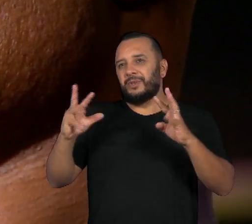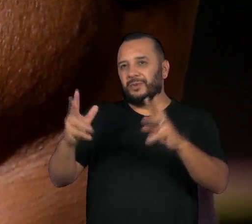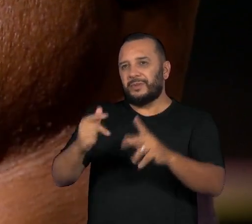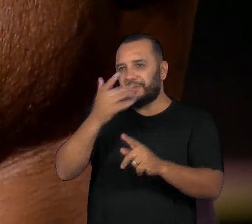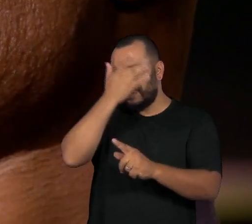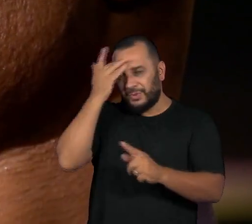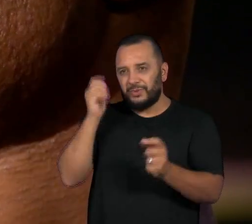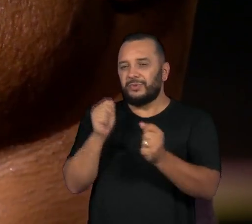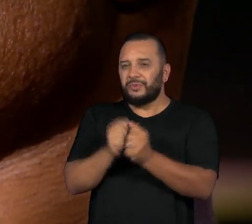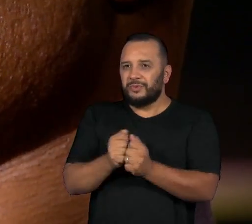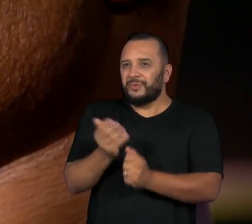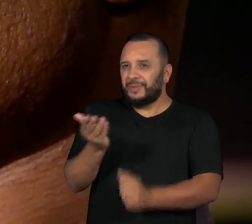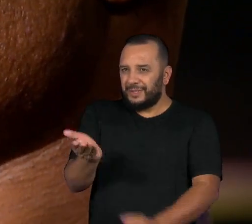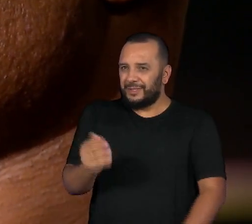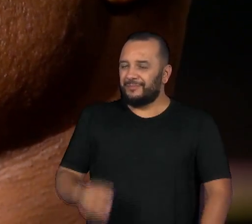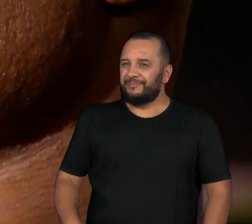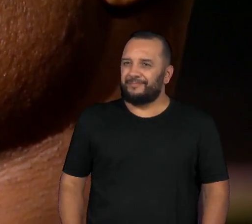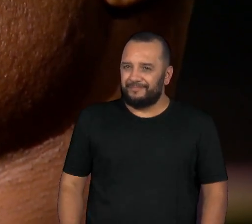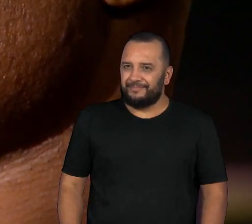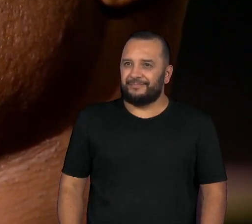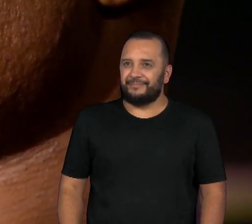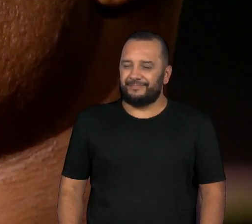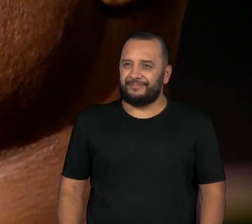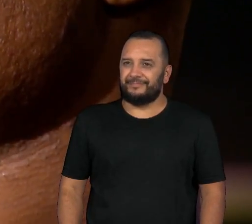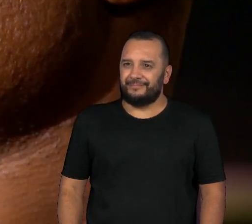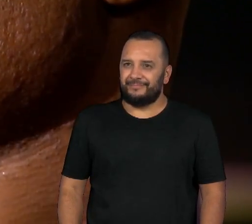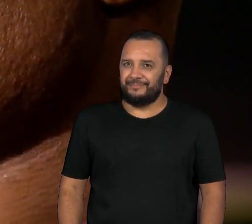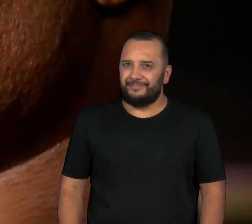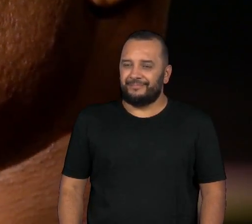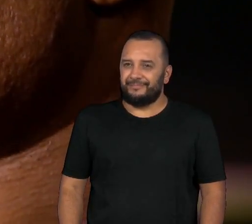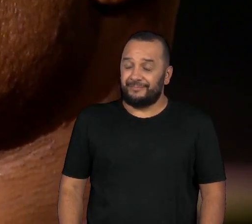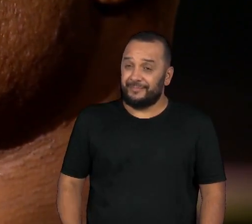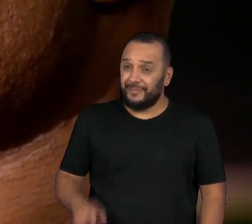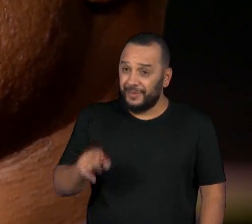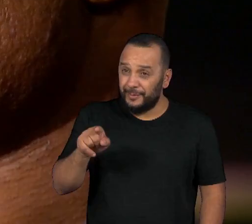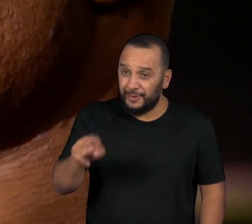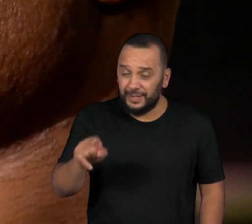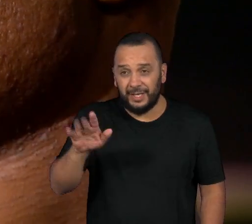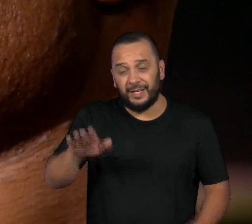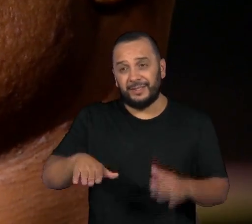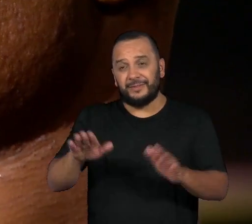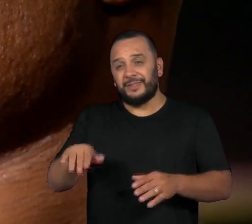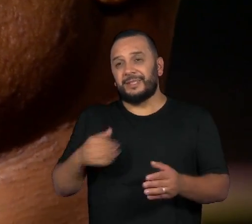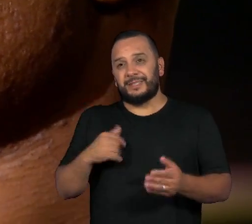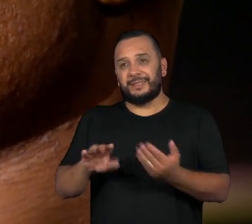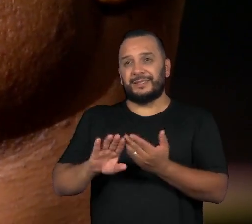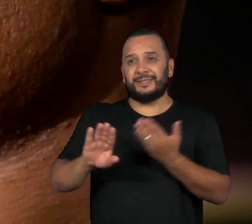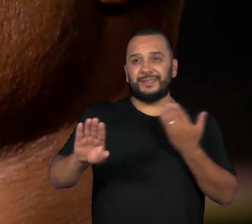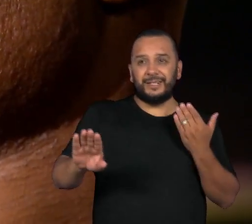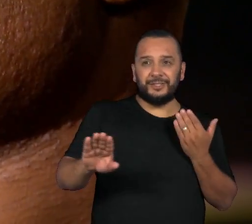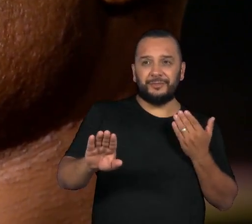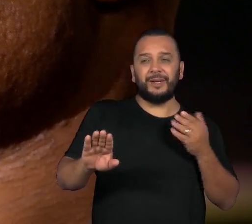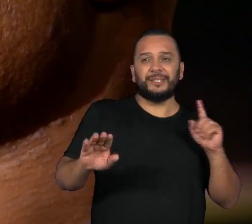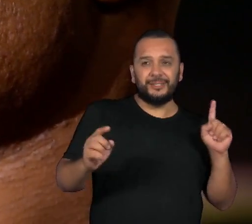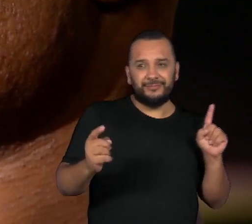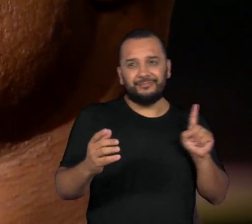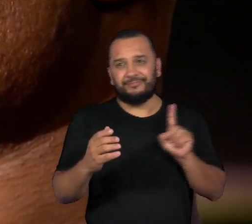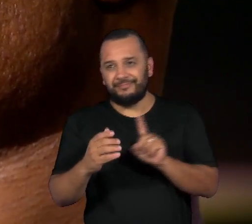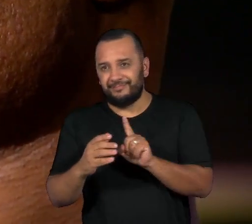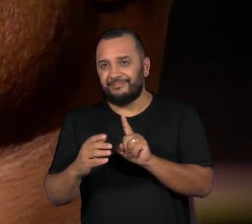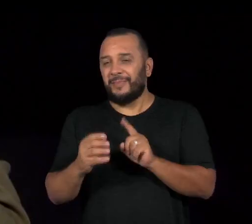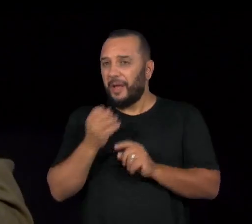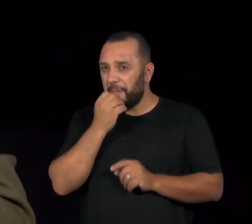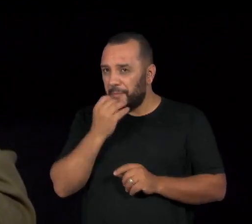lado. Ainda que você esteja distante, mas se fazer presente de alguma maneira.